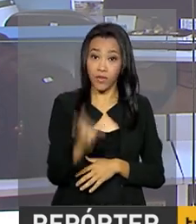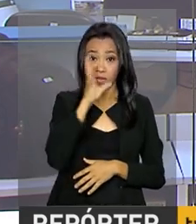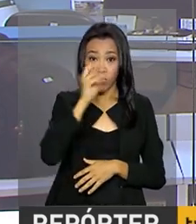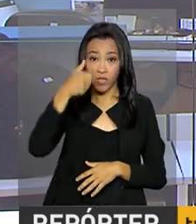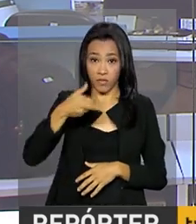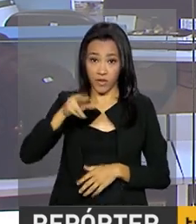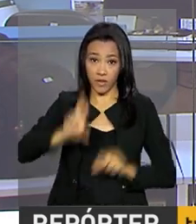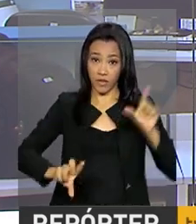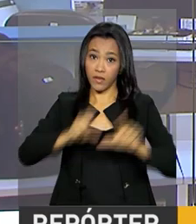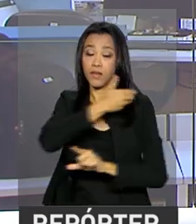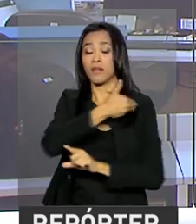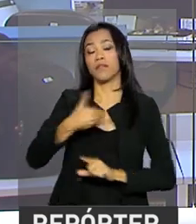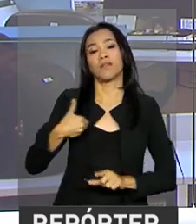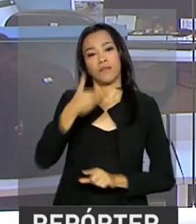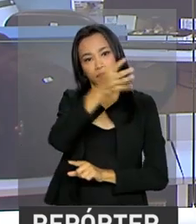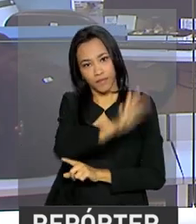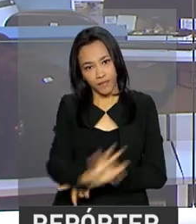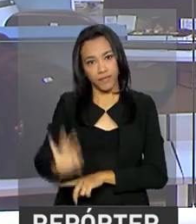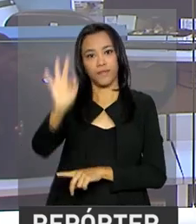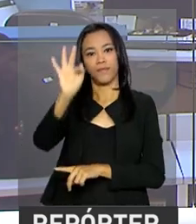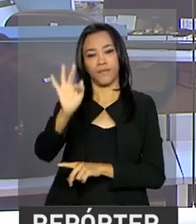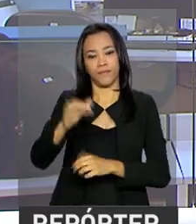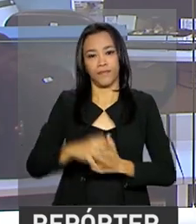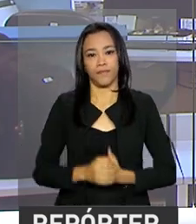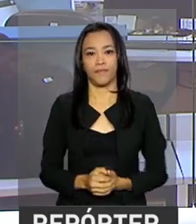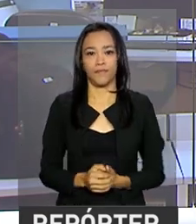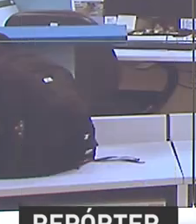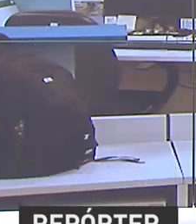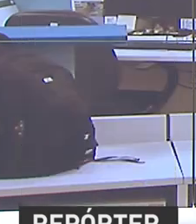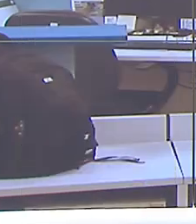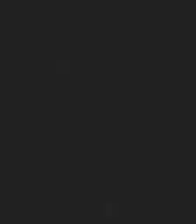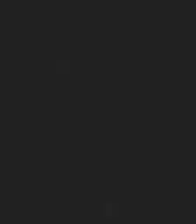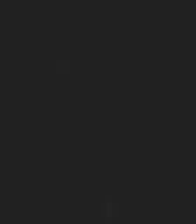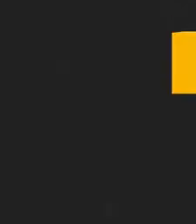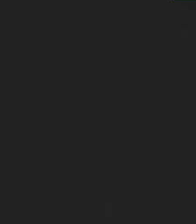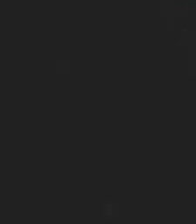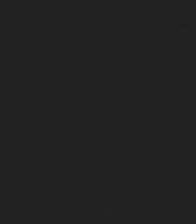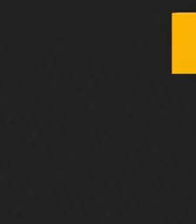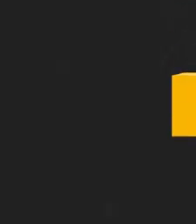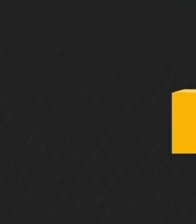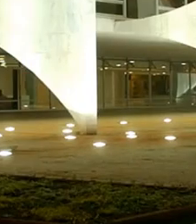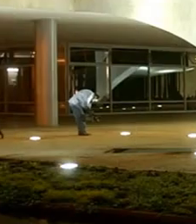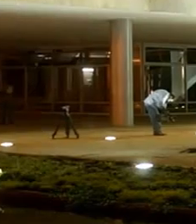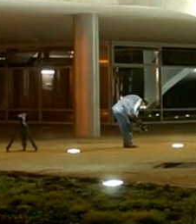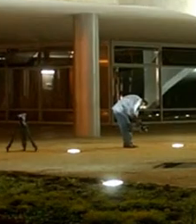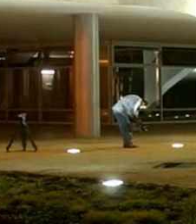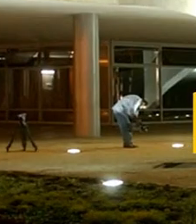continue com a gente aqui na TV NBR, a TV do Governo Federal.